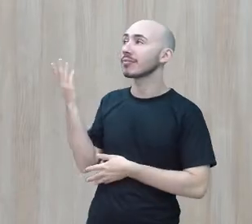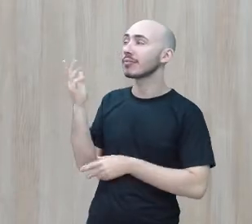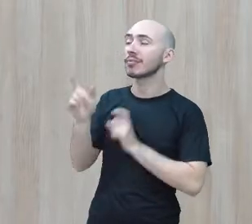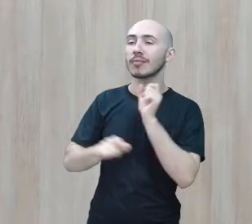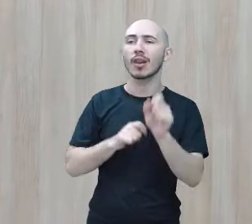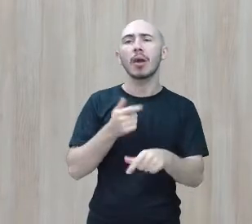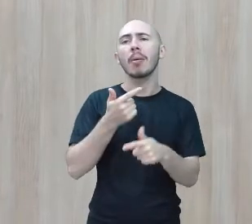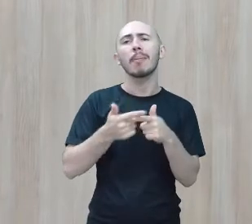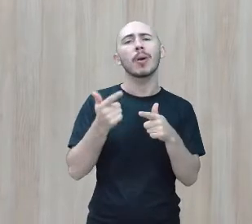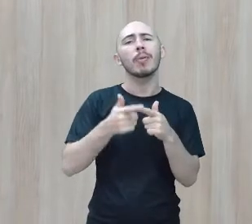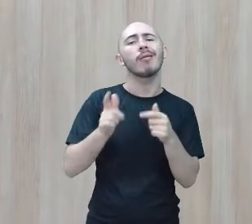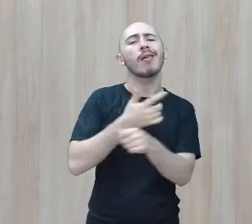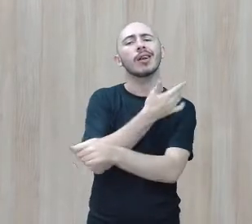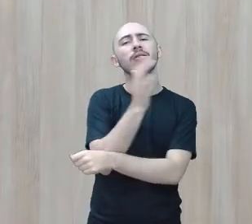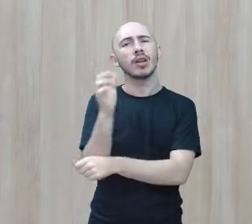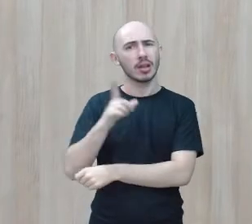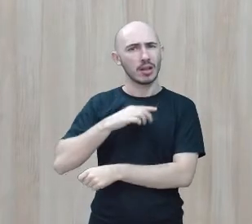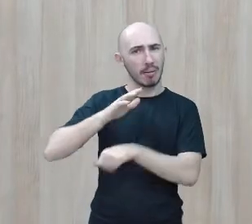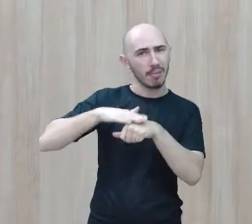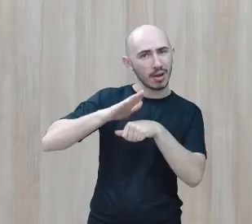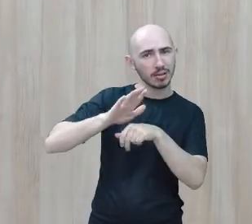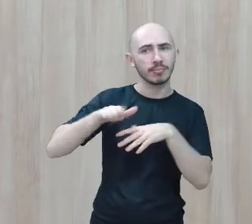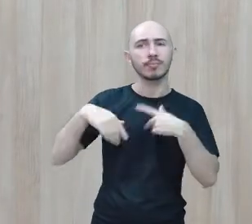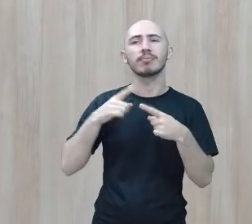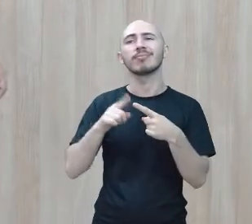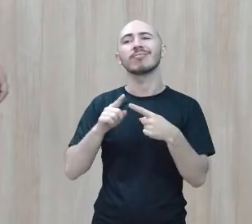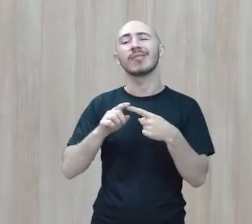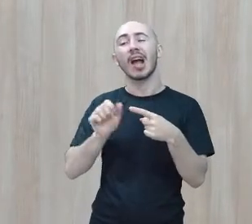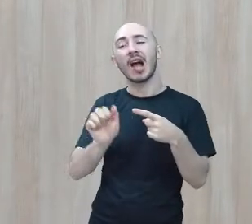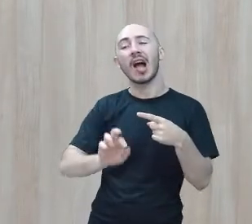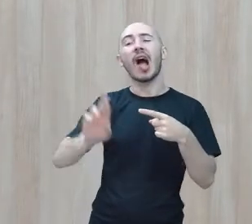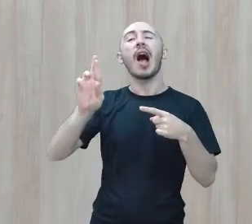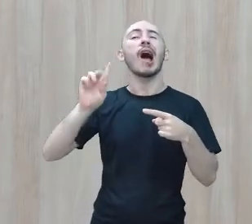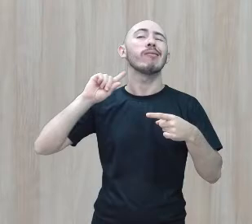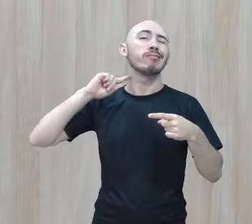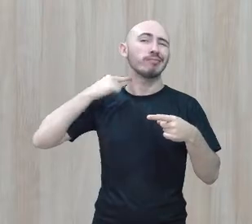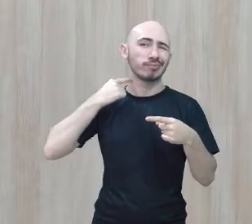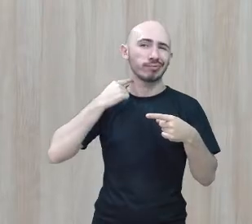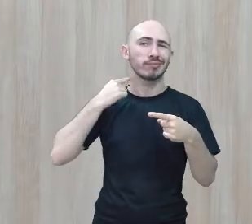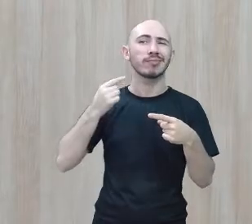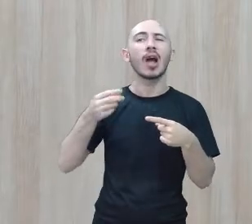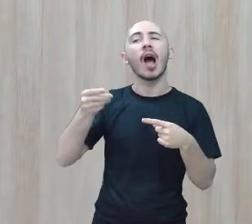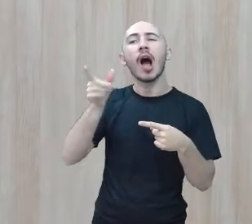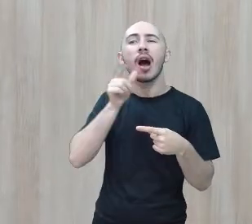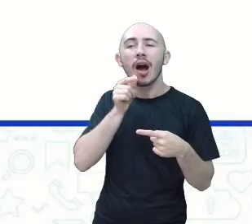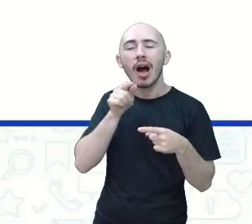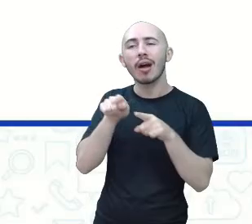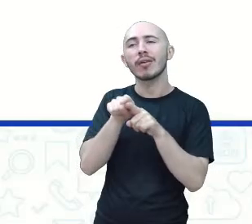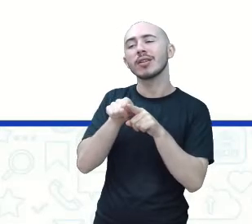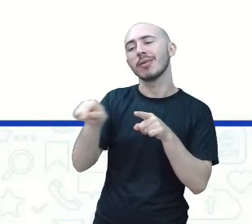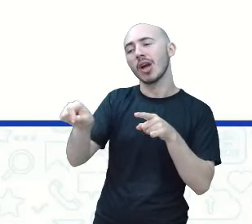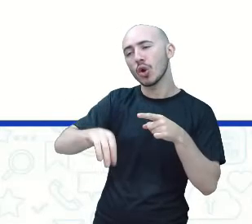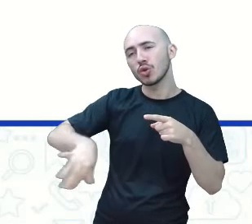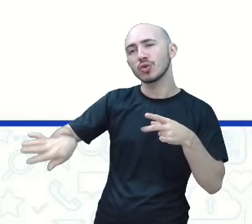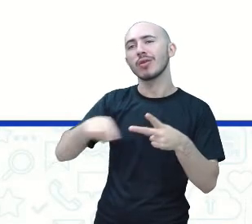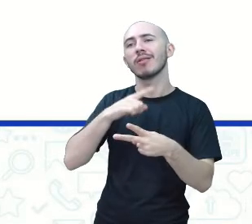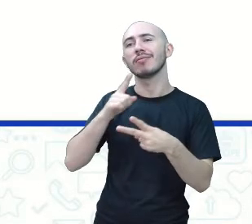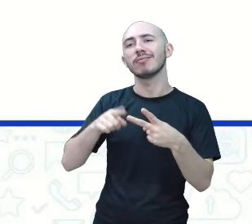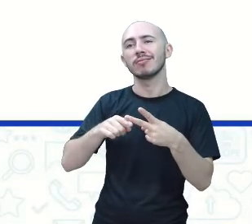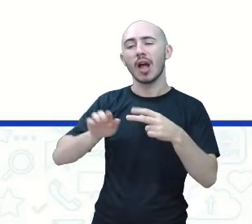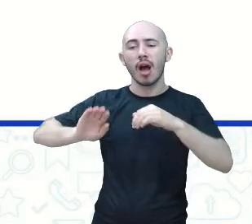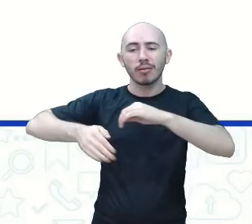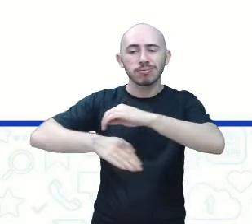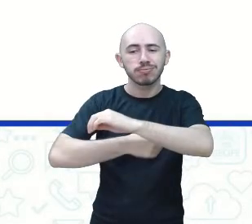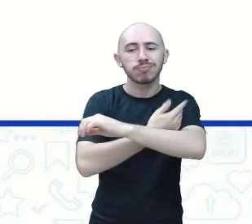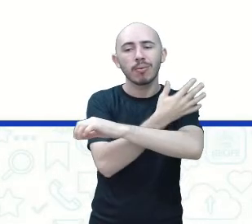Isabel, quais são outros problemas ambientais, além desses? Poluição do ar, né, da água e do solo, perda da biodiversidade e